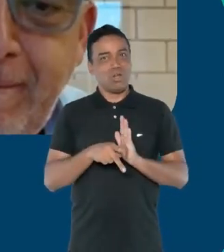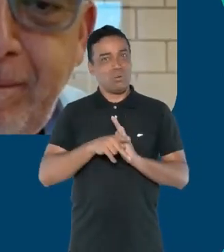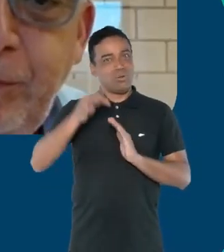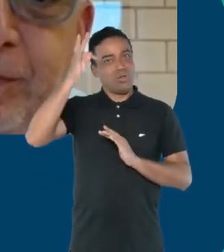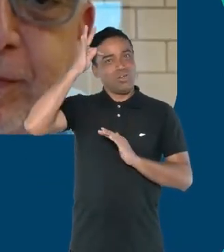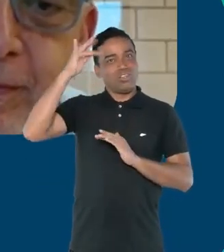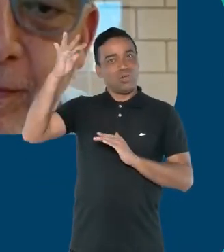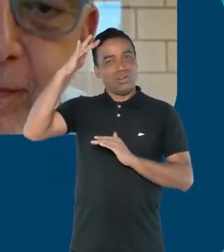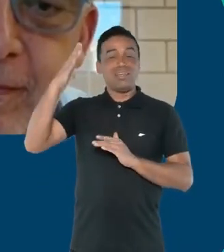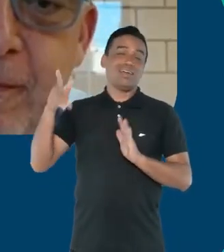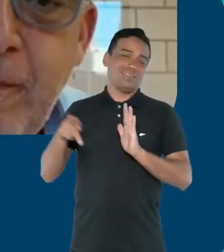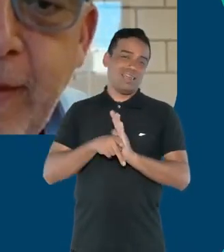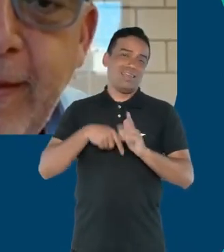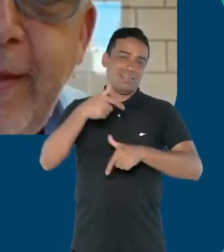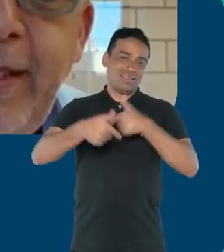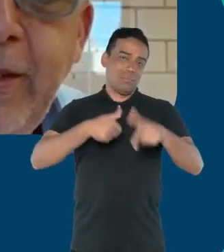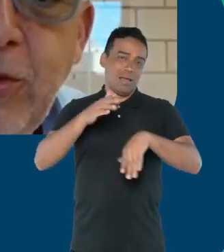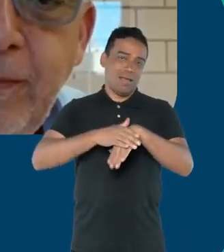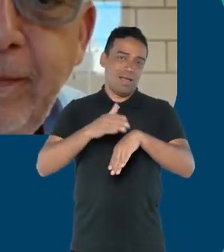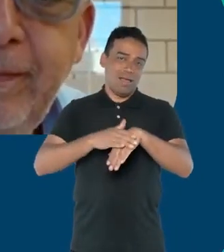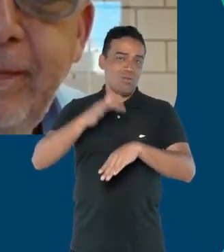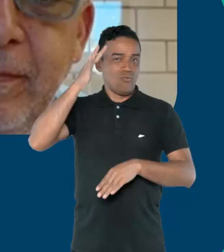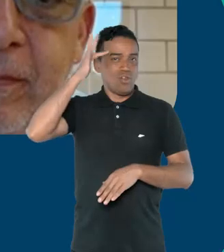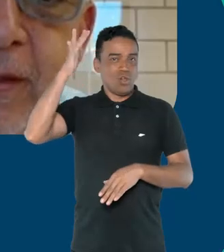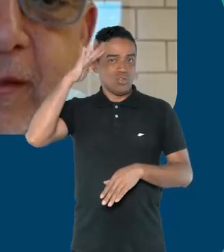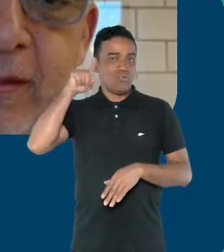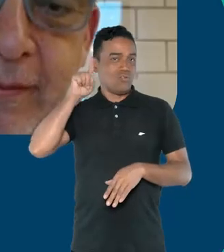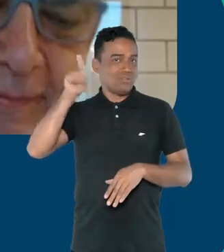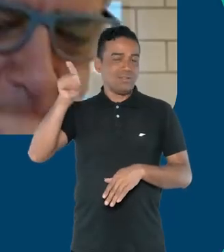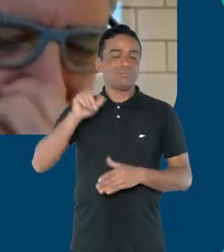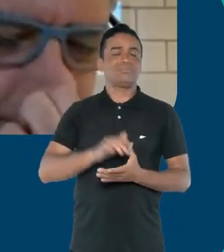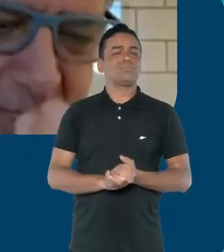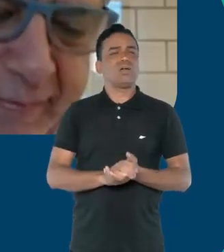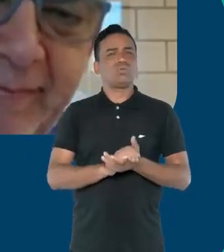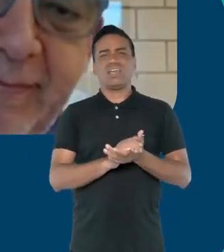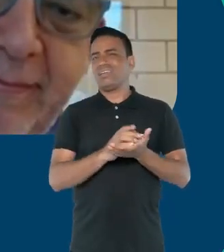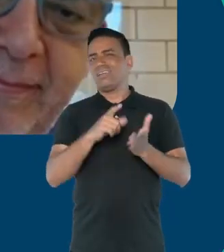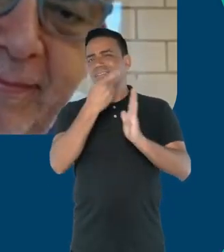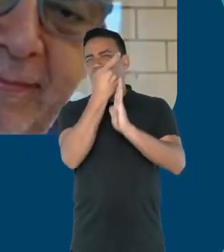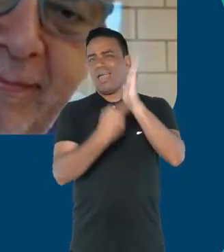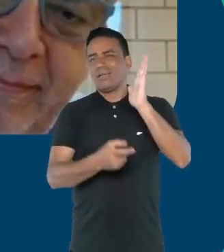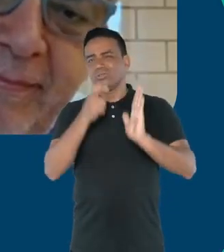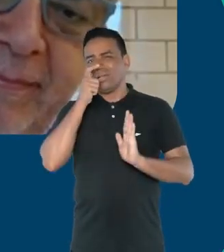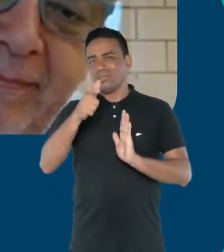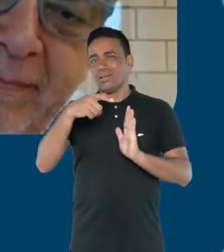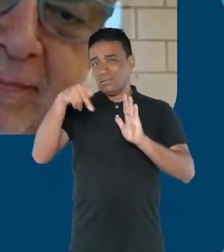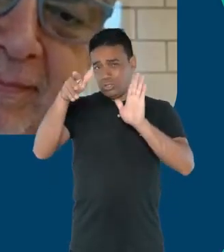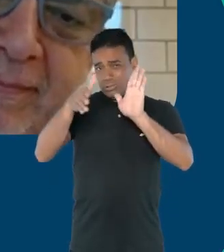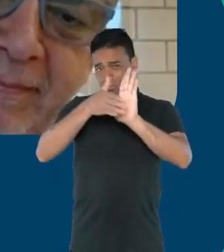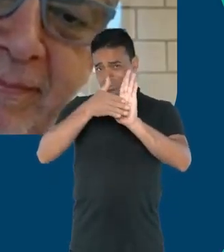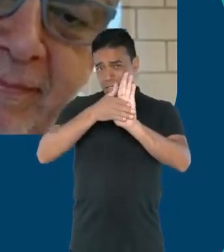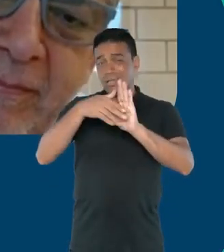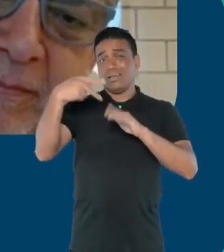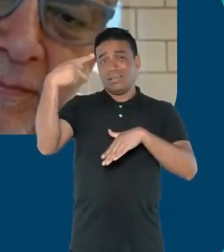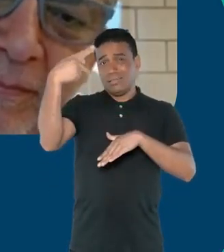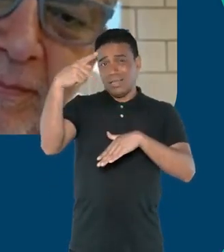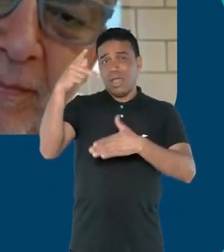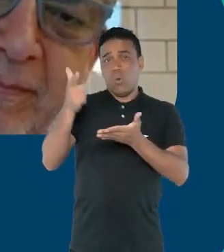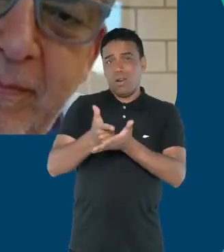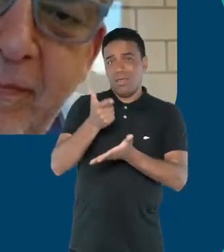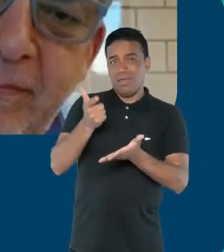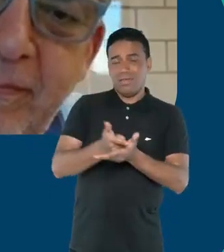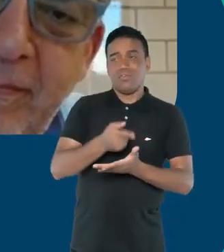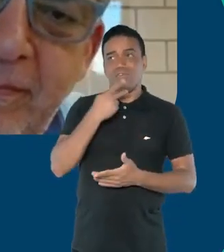teoria filosófica dele, né? E tem uma citação super interessante no seu livro que diz que ele é um